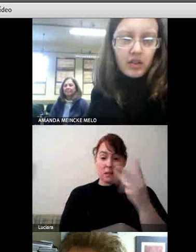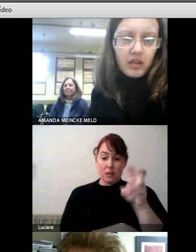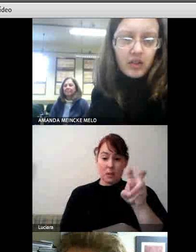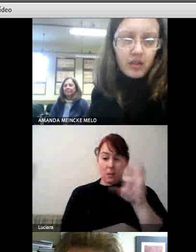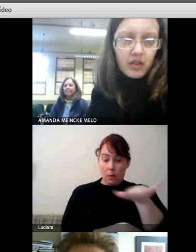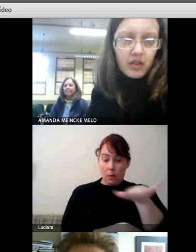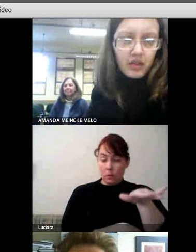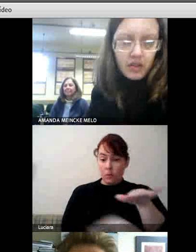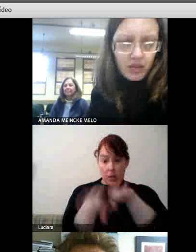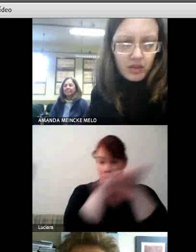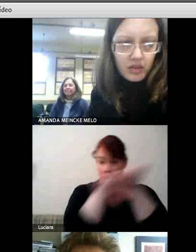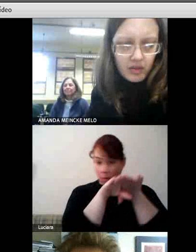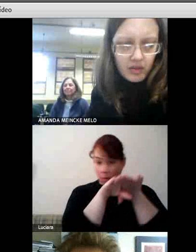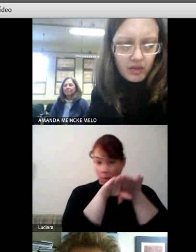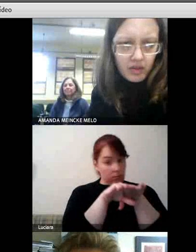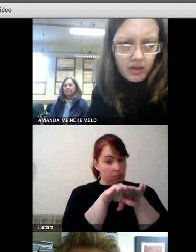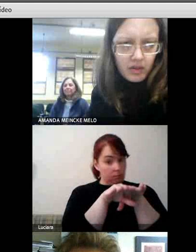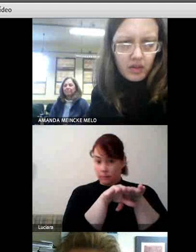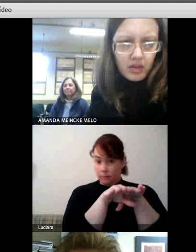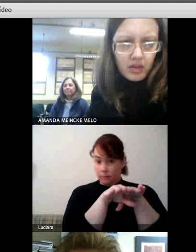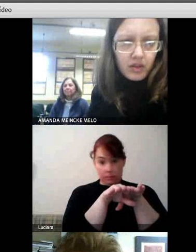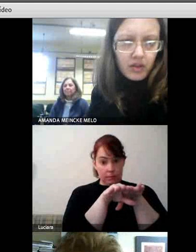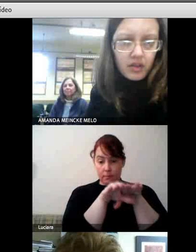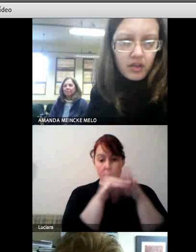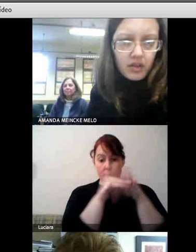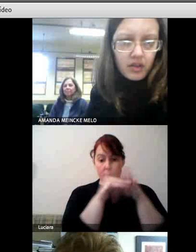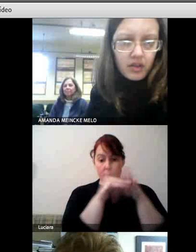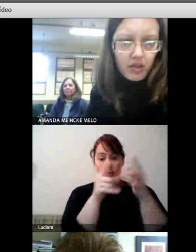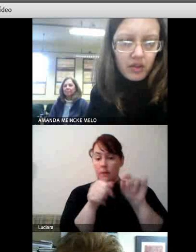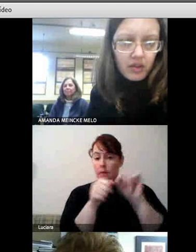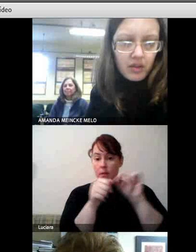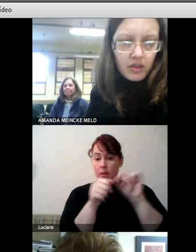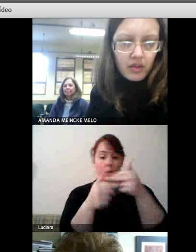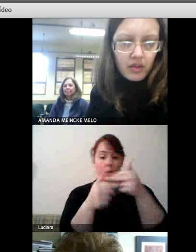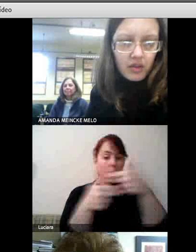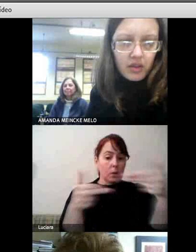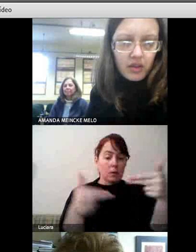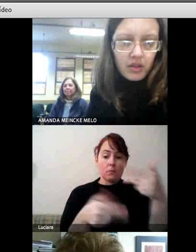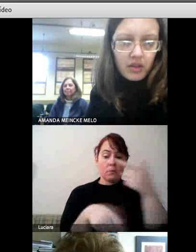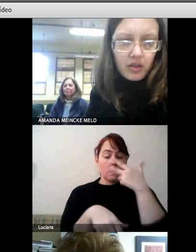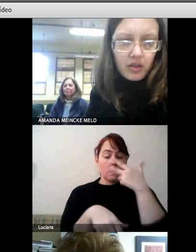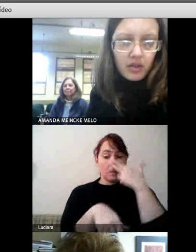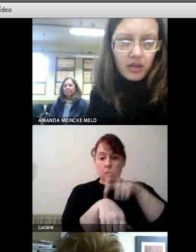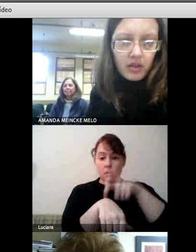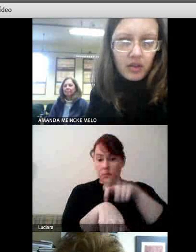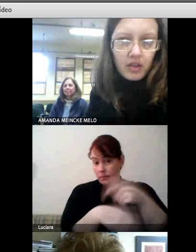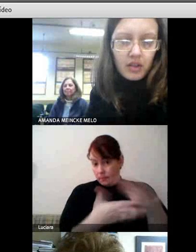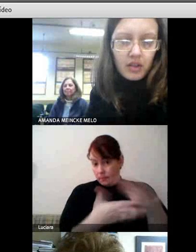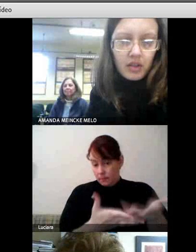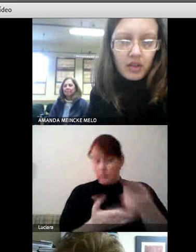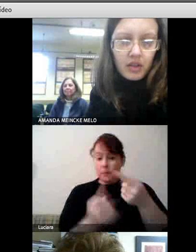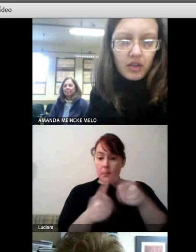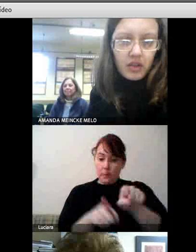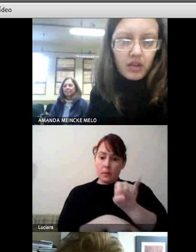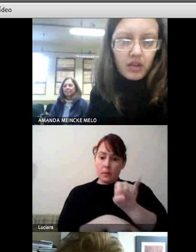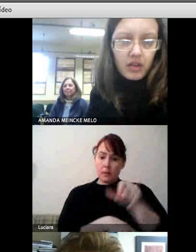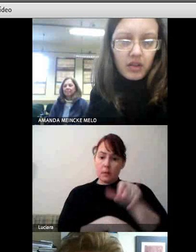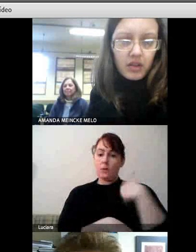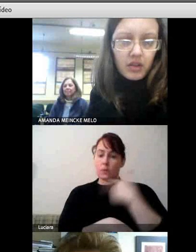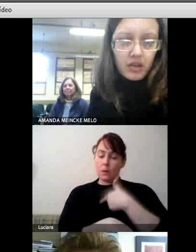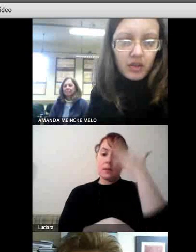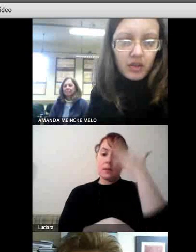aí, querida, é crucial. Porque nós temos um curso de doutorado em informática educativa